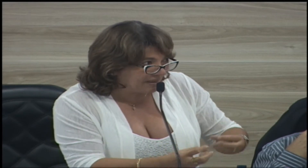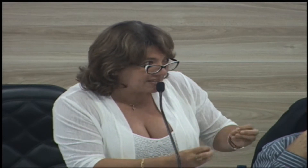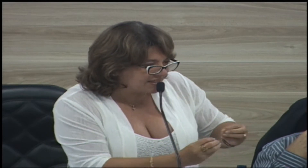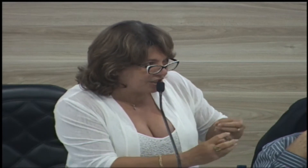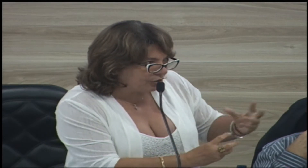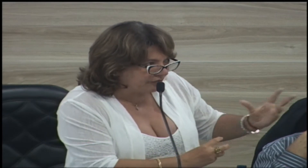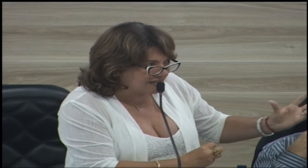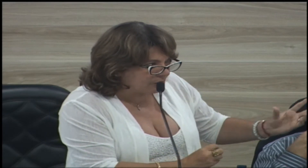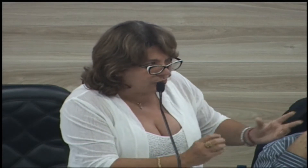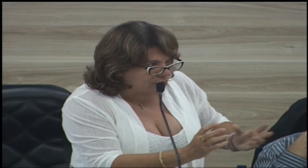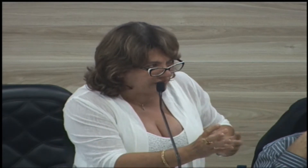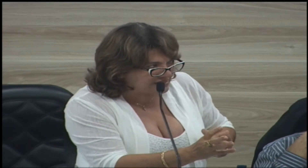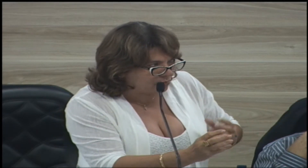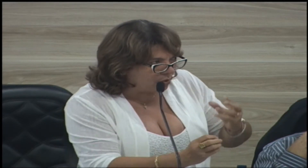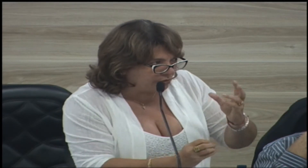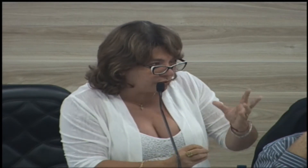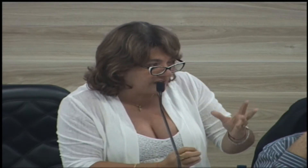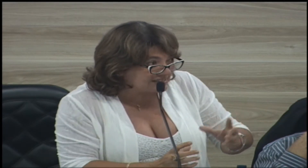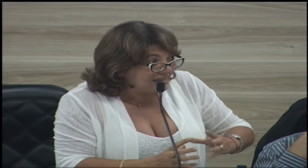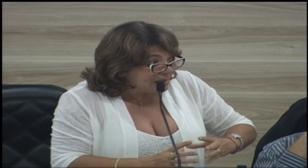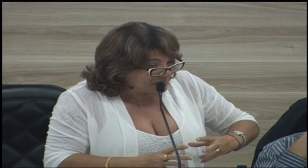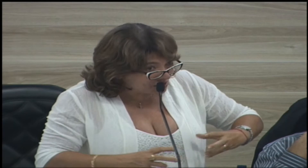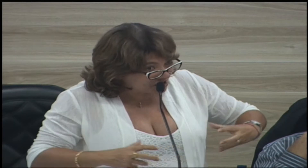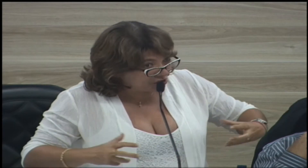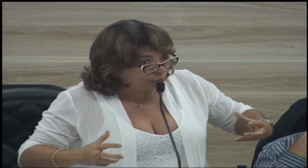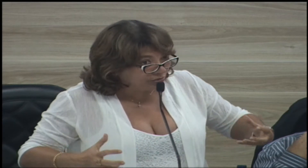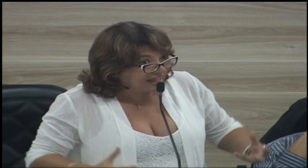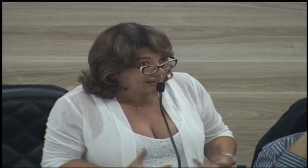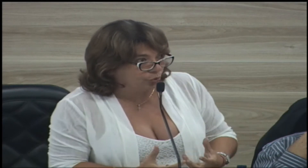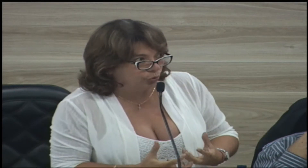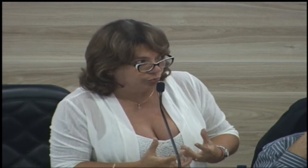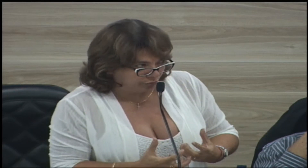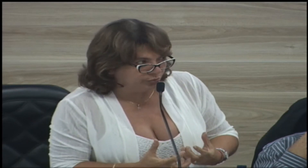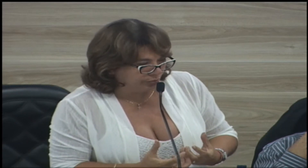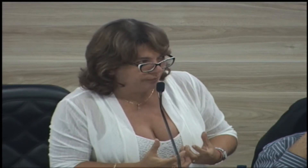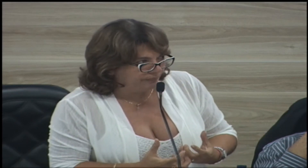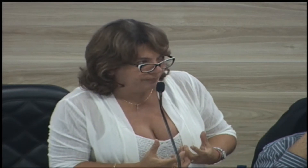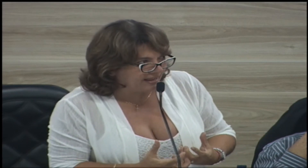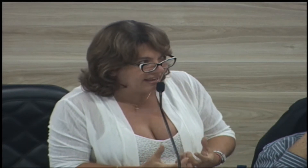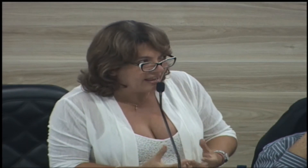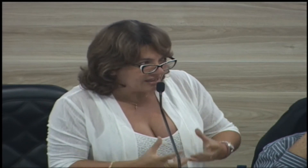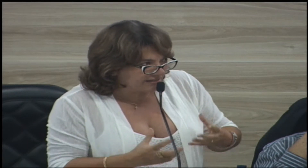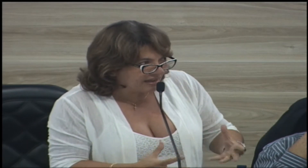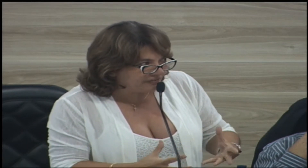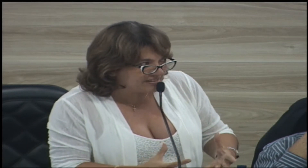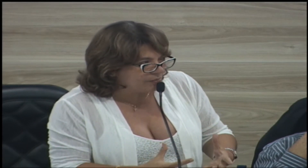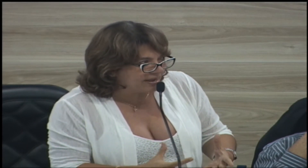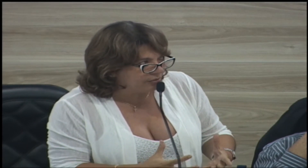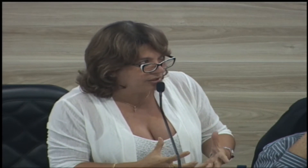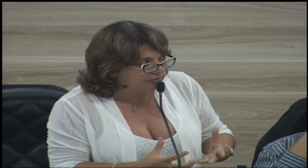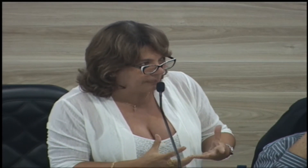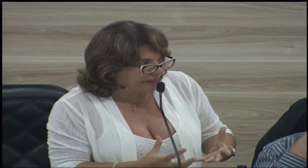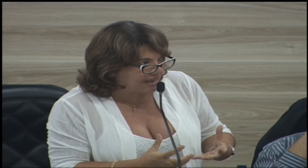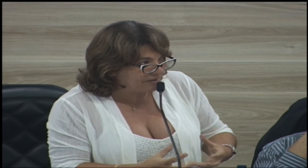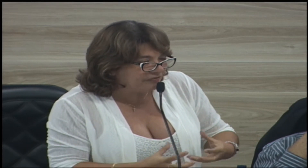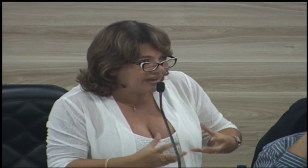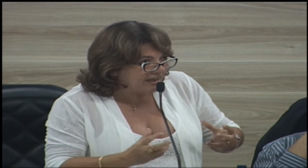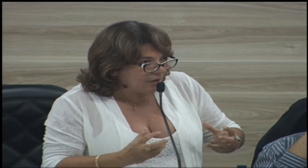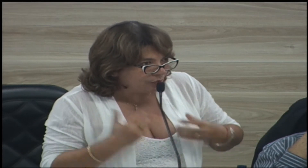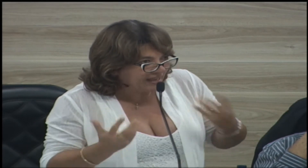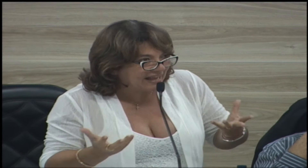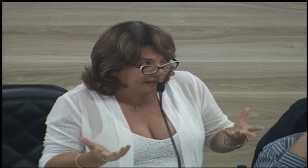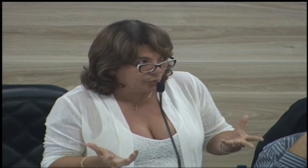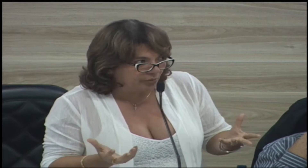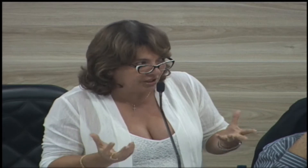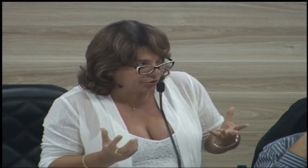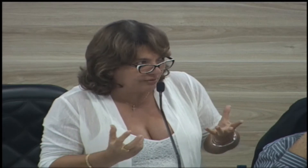né? Porque às vezes a gente conversa com um, conversa com outro, mas eu acho que é juntar todo mundo, né, dá fazer uma reunião na PM e ver